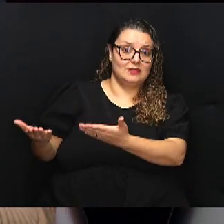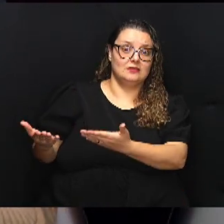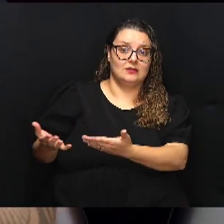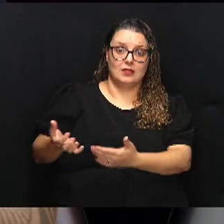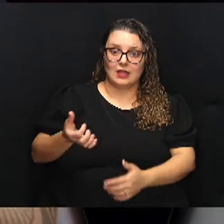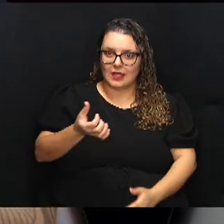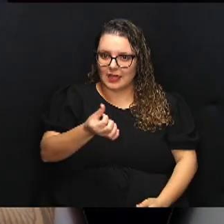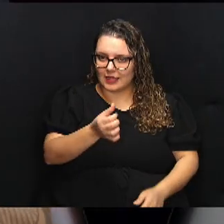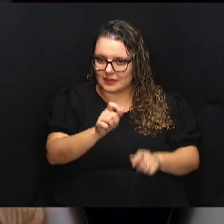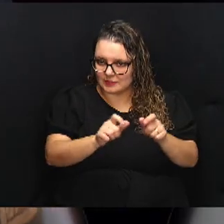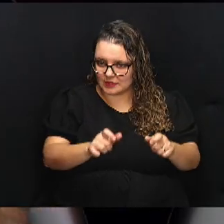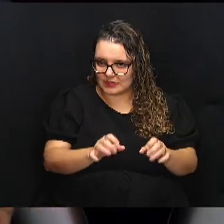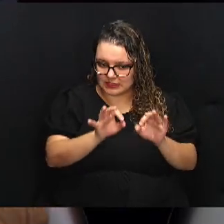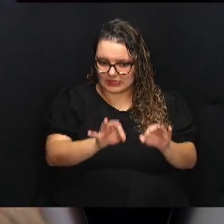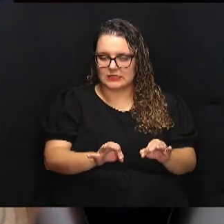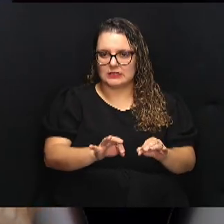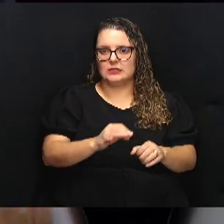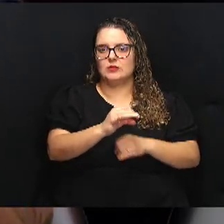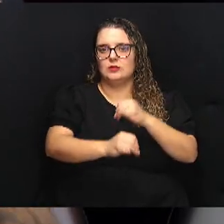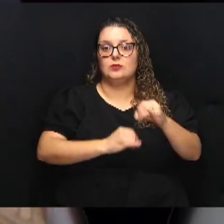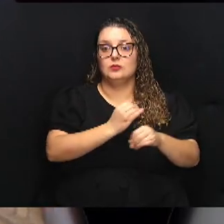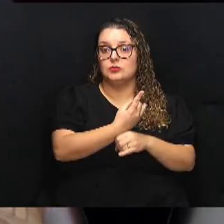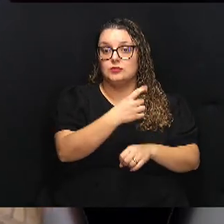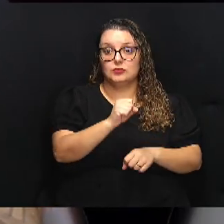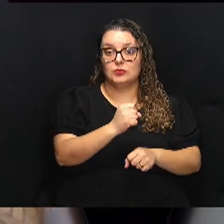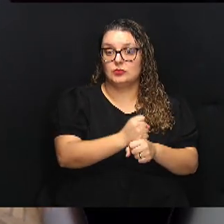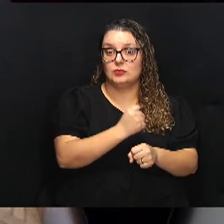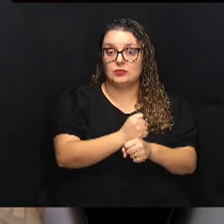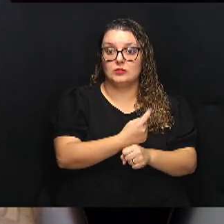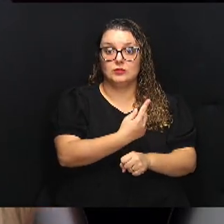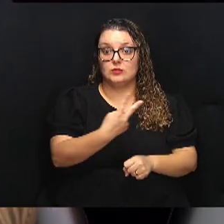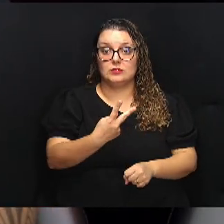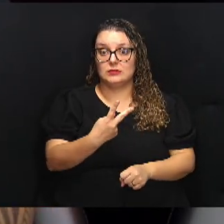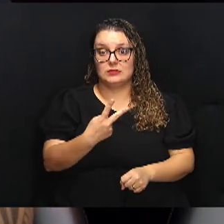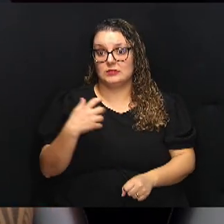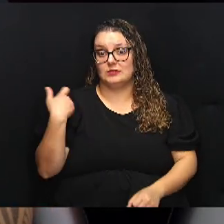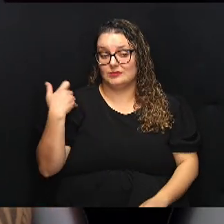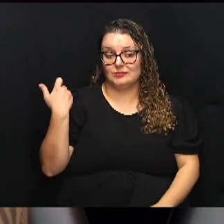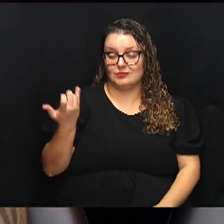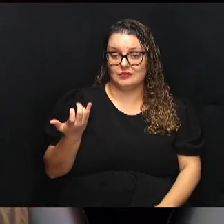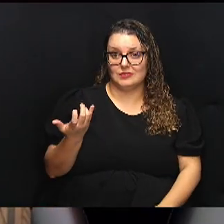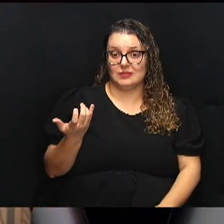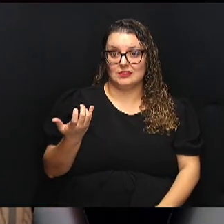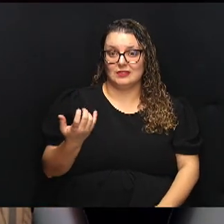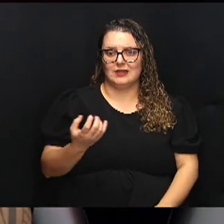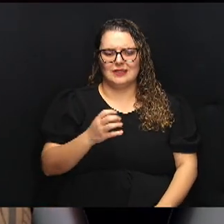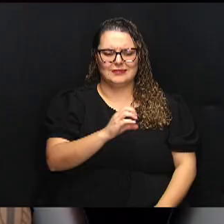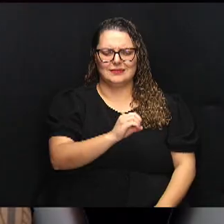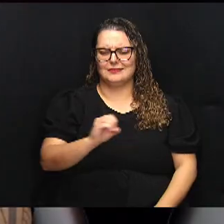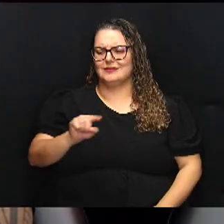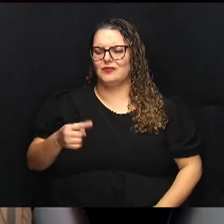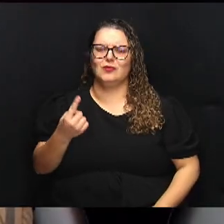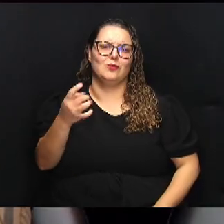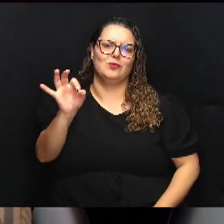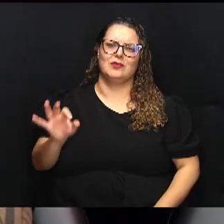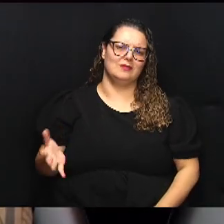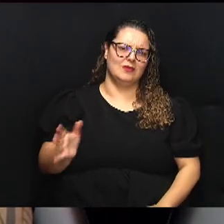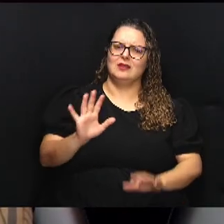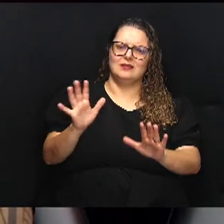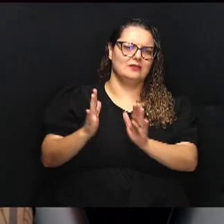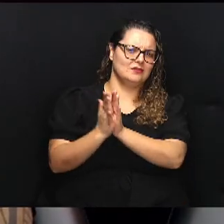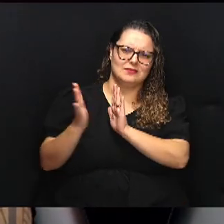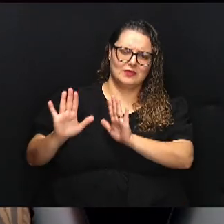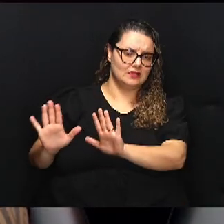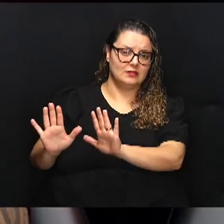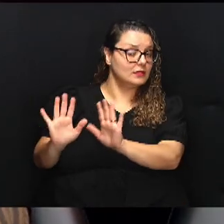pessoa também que dá certo na internet com 18 anos, com 12 anos já é milionário, isso é 0,0001% da população. Não se espelhe nele.